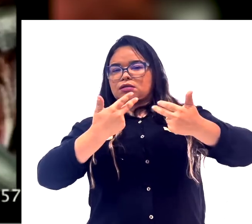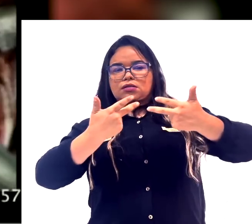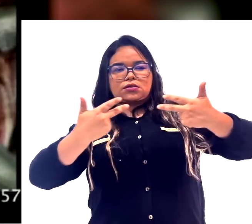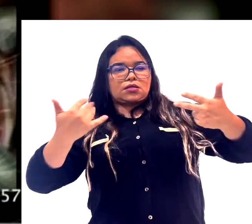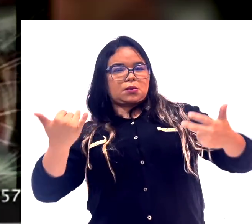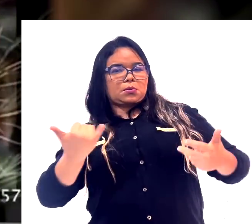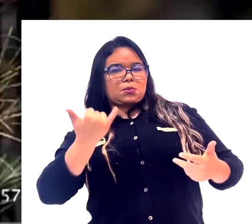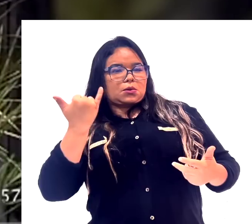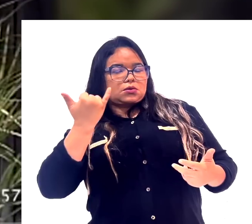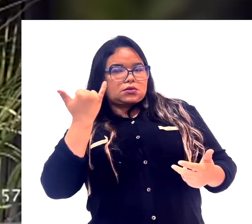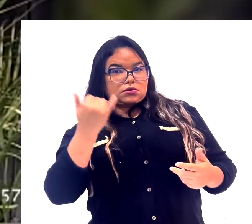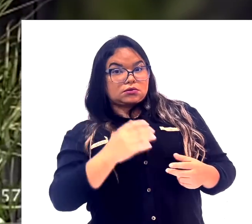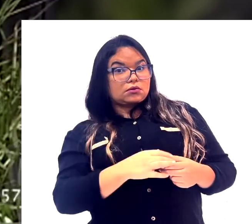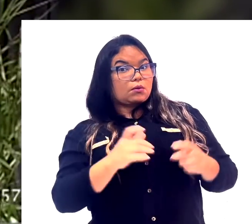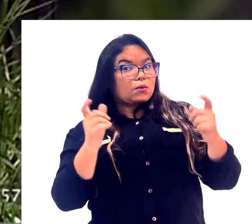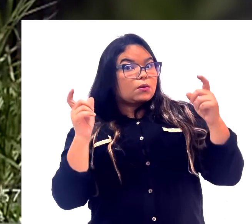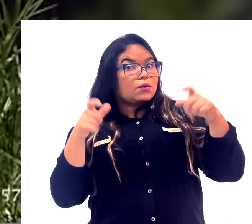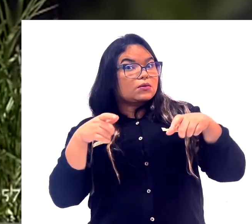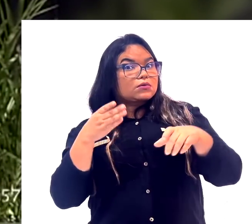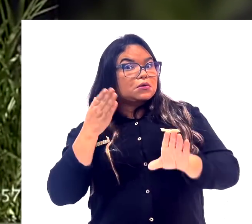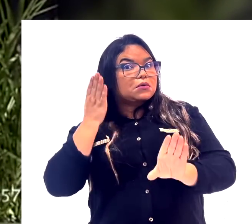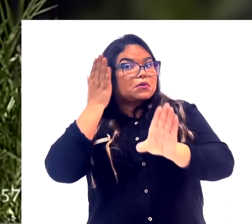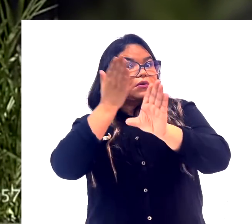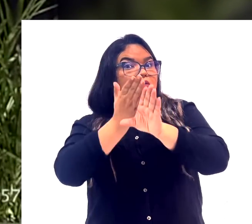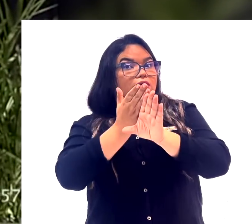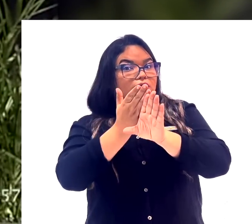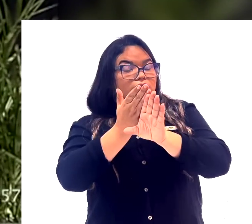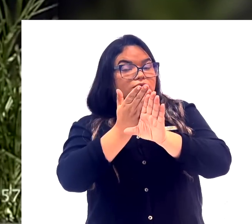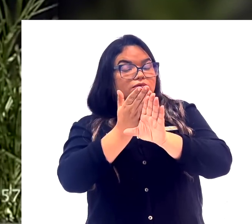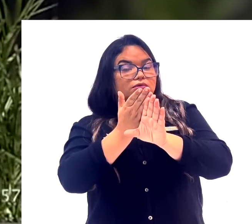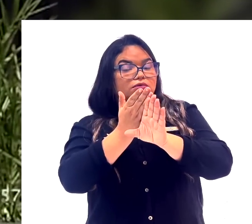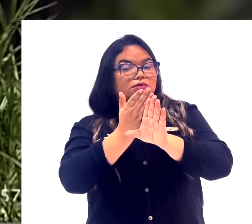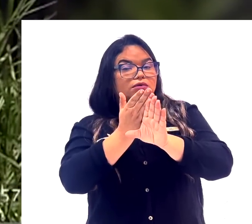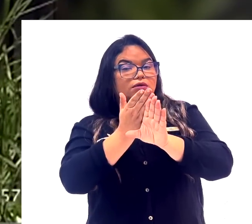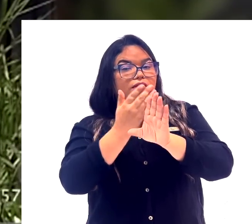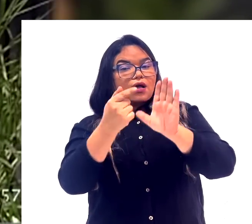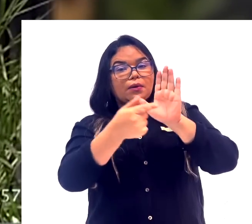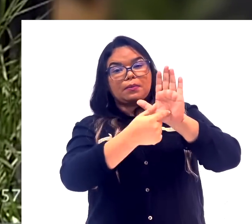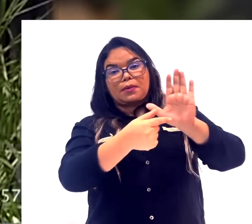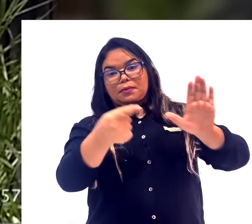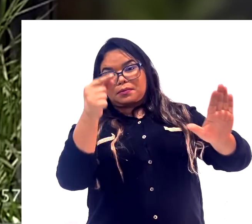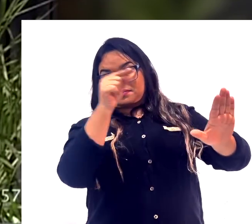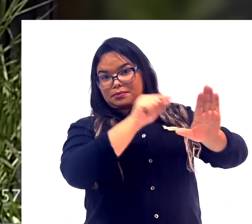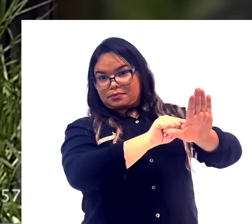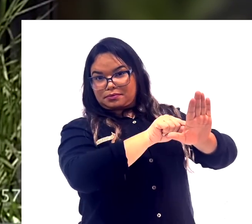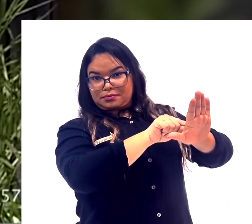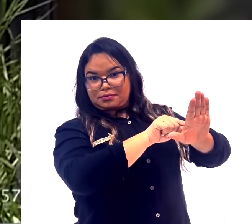Onde encontramos este simbolismo anteriormente? Esse simbolismo de homem.